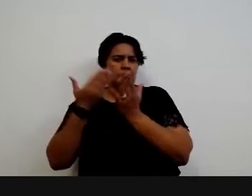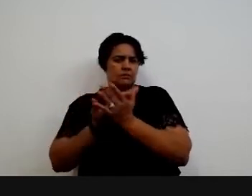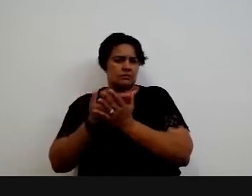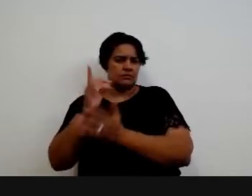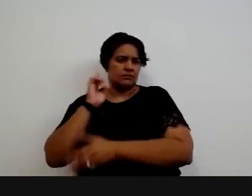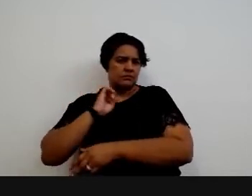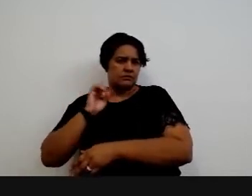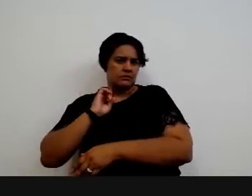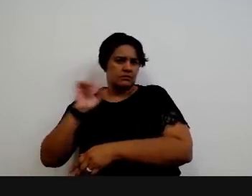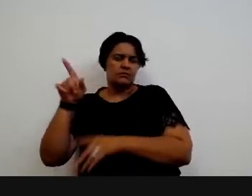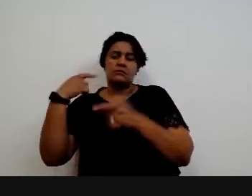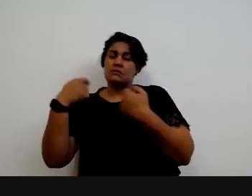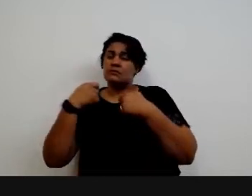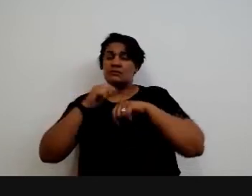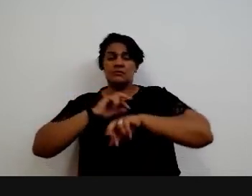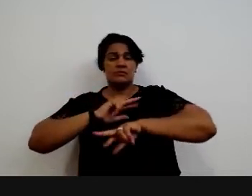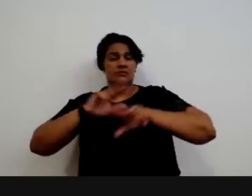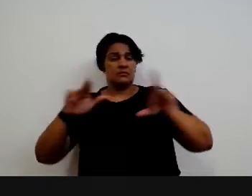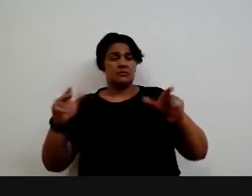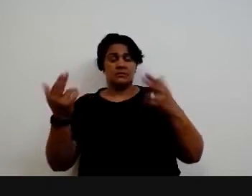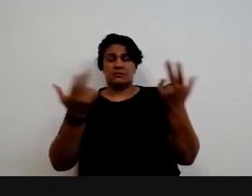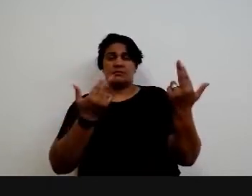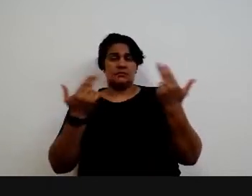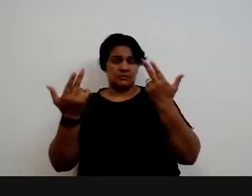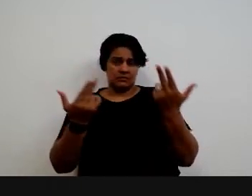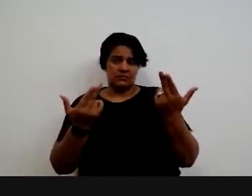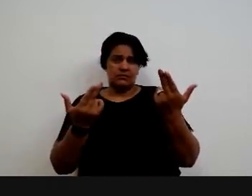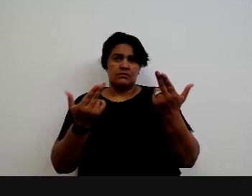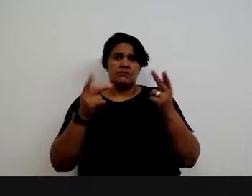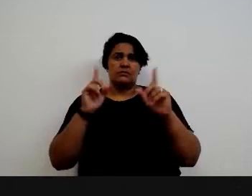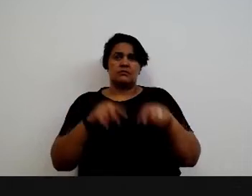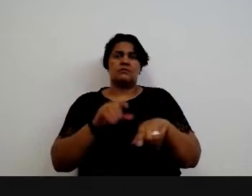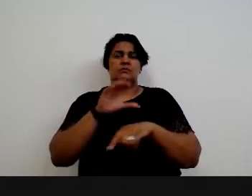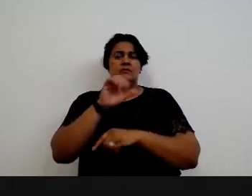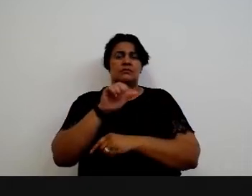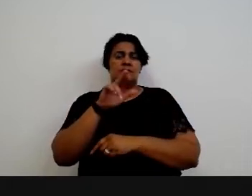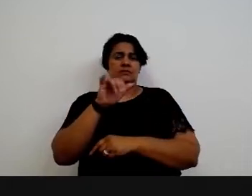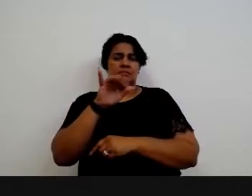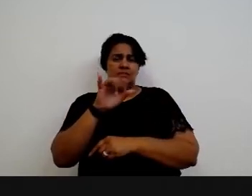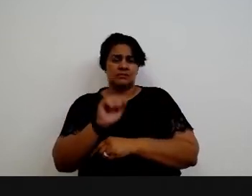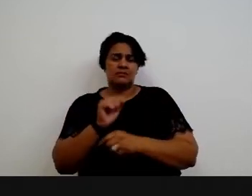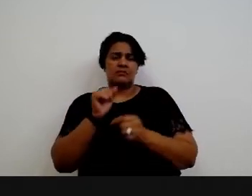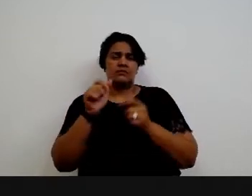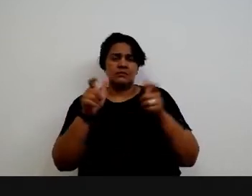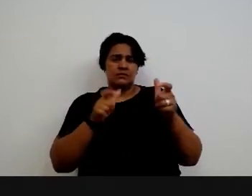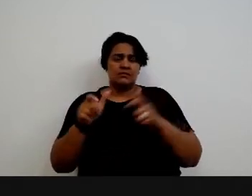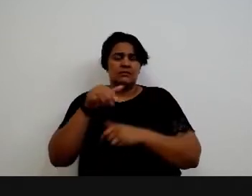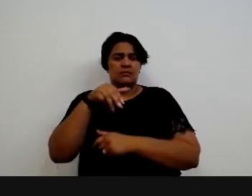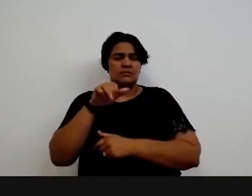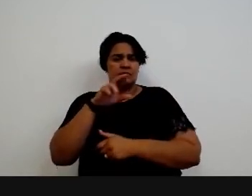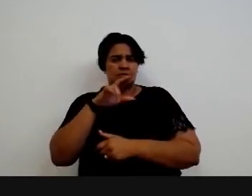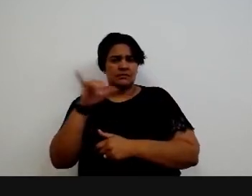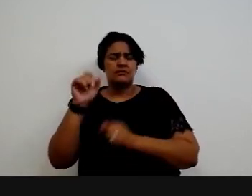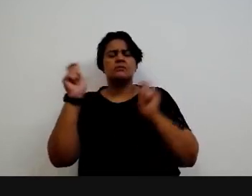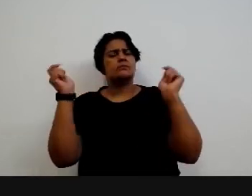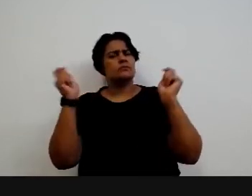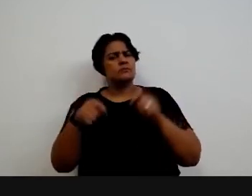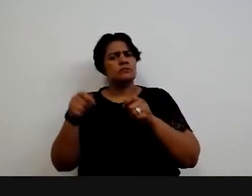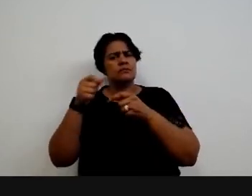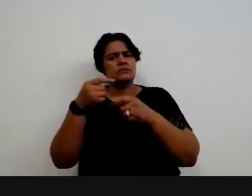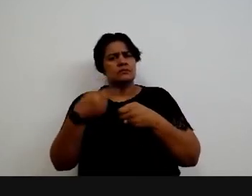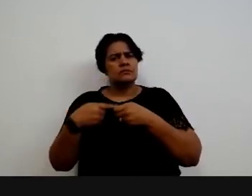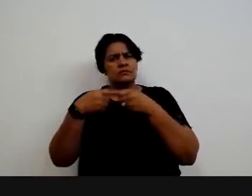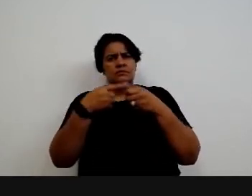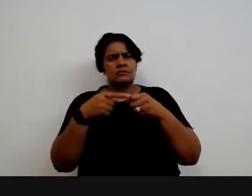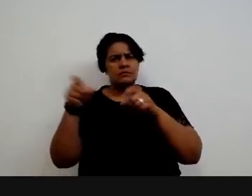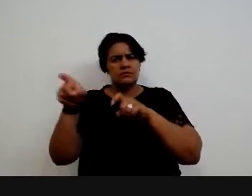várias outras cidades. As câmaras mirins, que são exemplos de muito sucesso, elas podem ser aplicadas em cidades do interior,